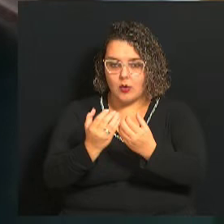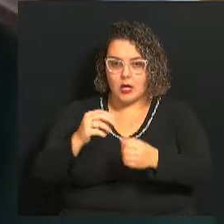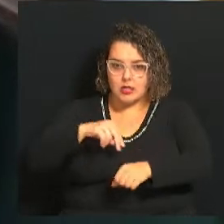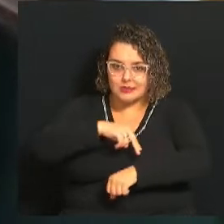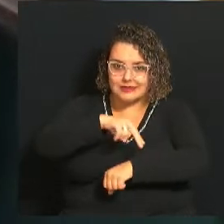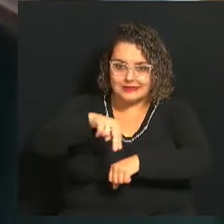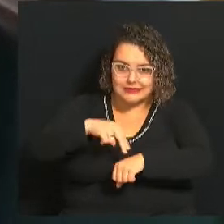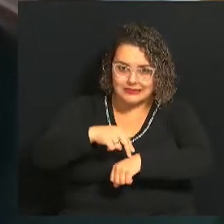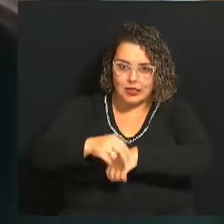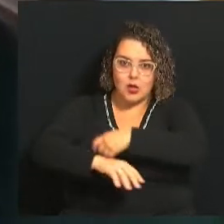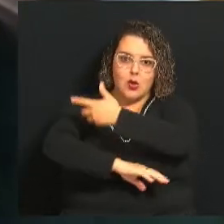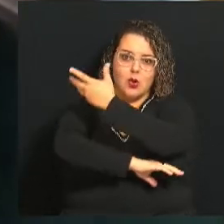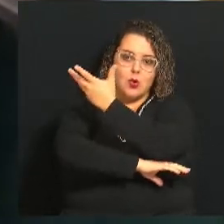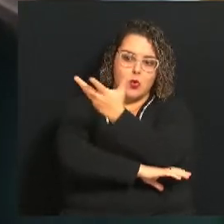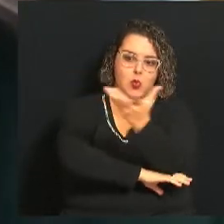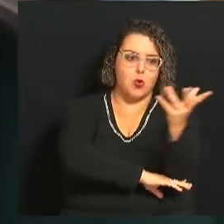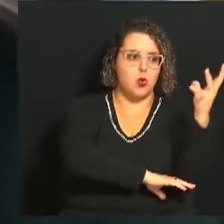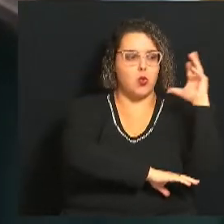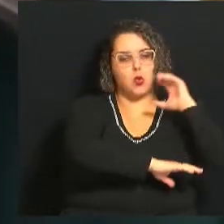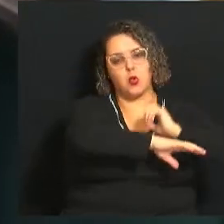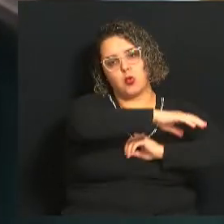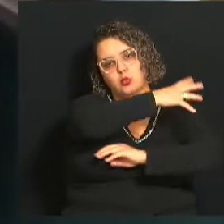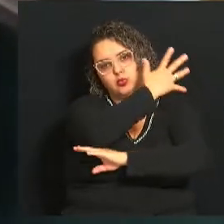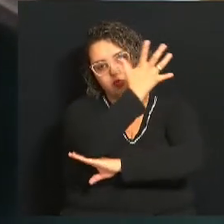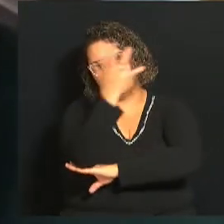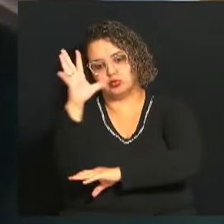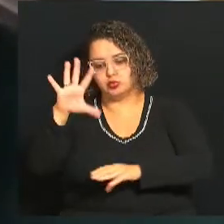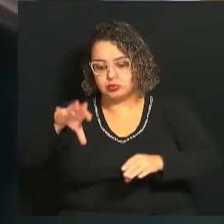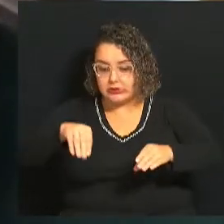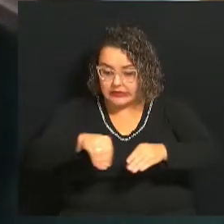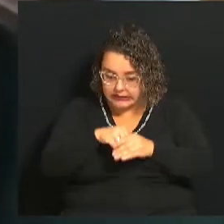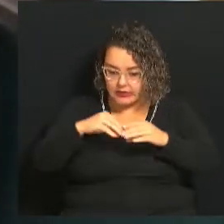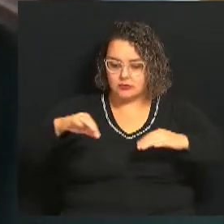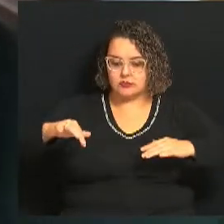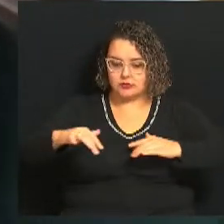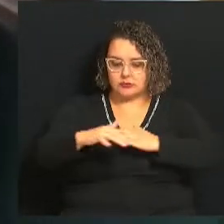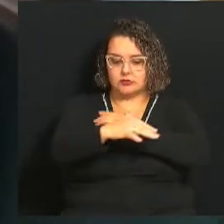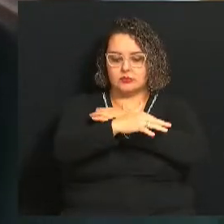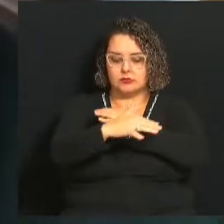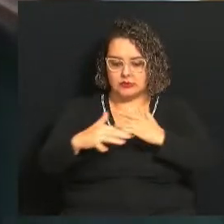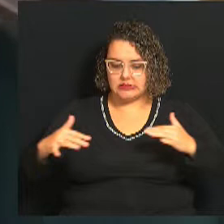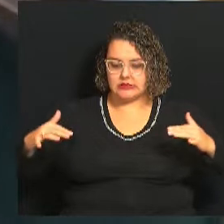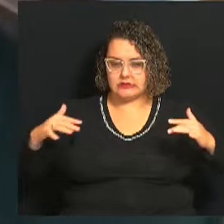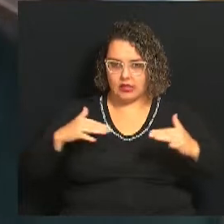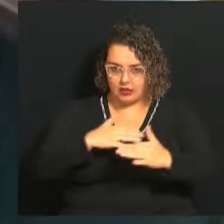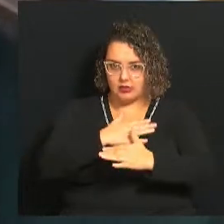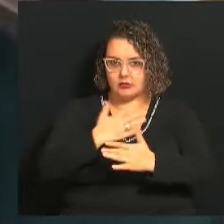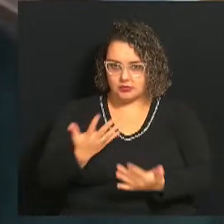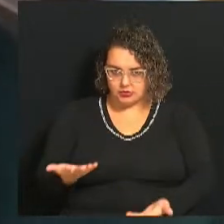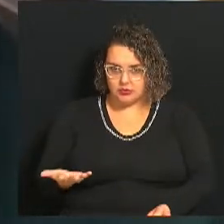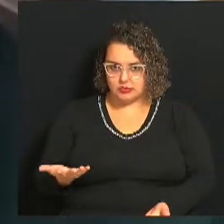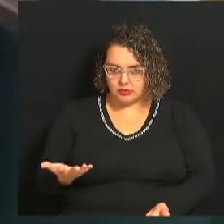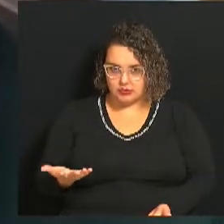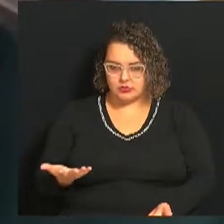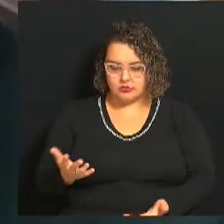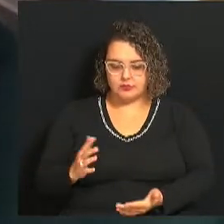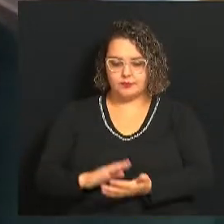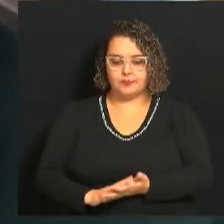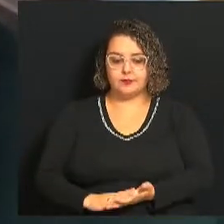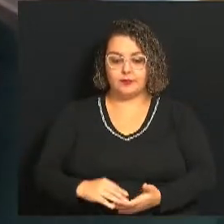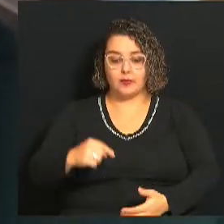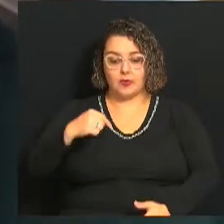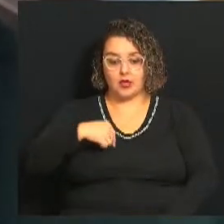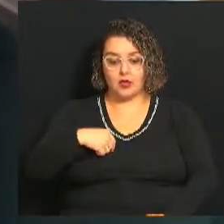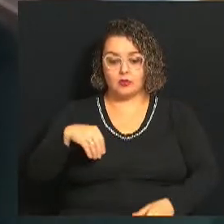Arborização Urbana. E eu, à época, como funcionário da prefeitura, nesse setor, apresentei